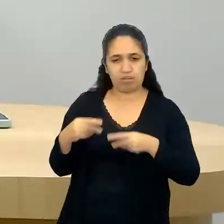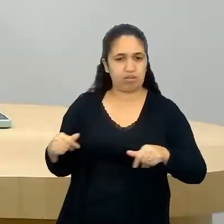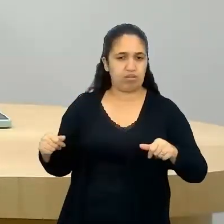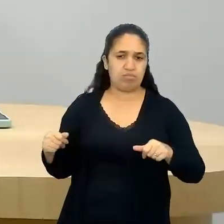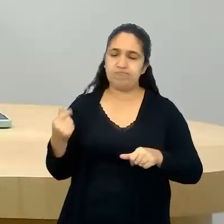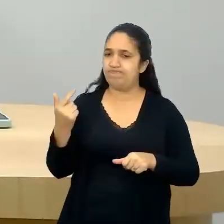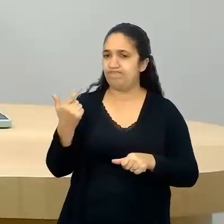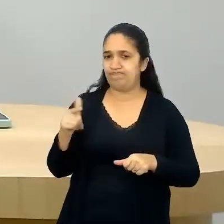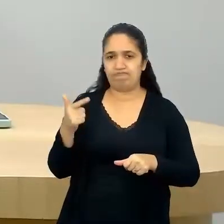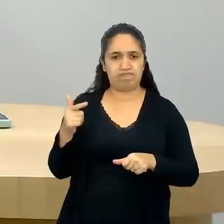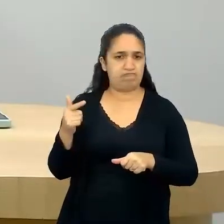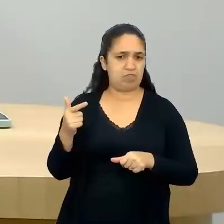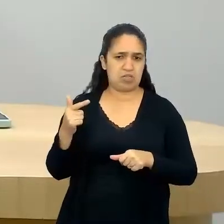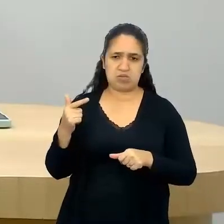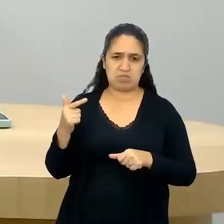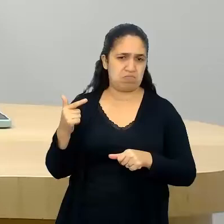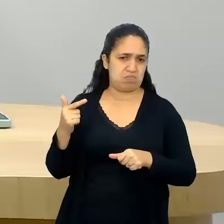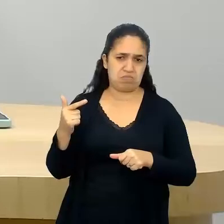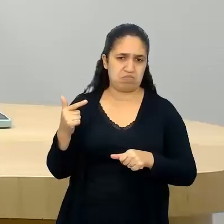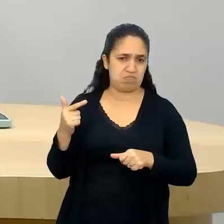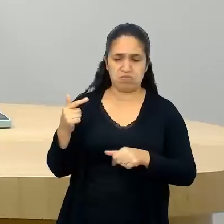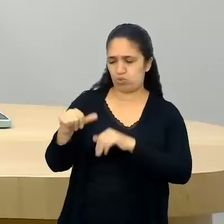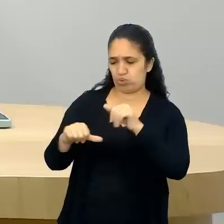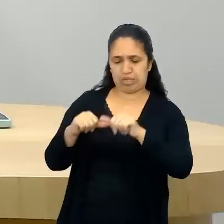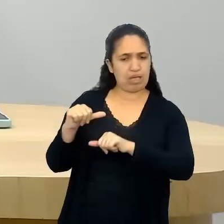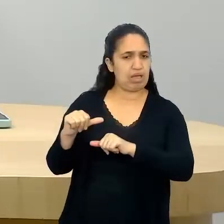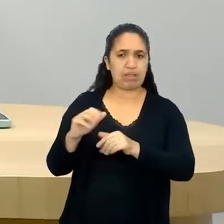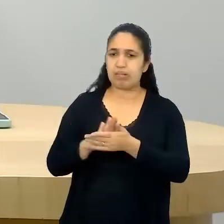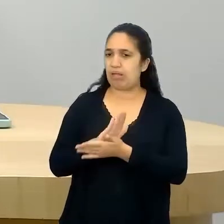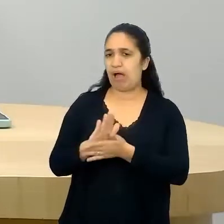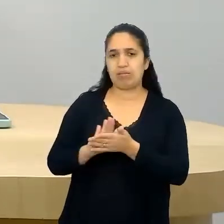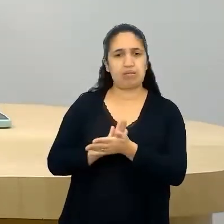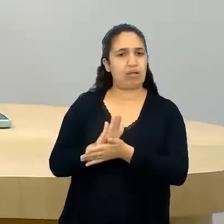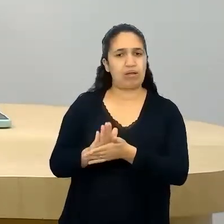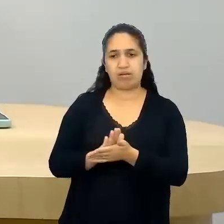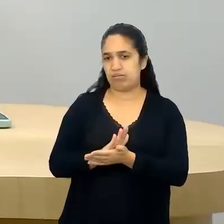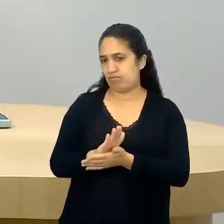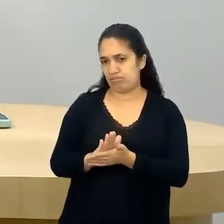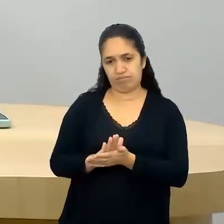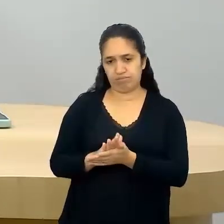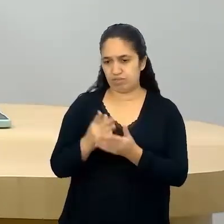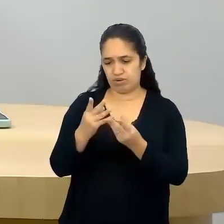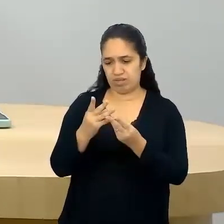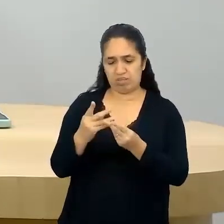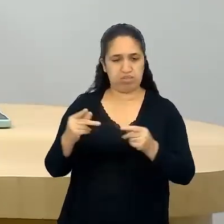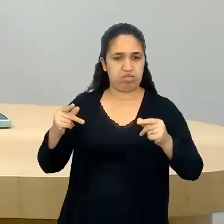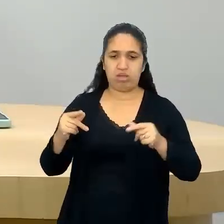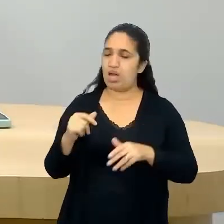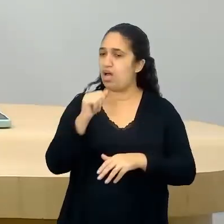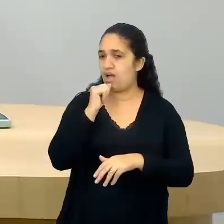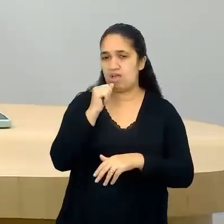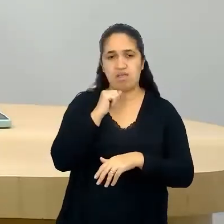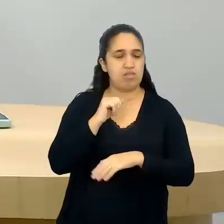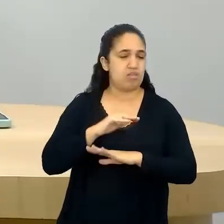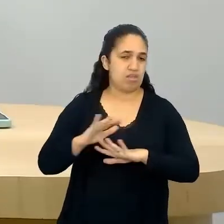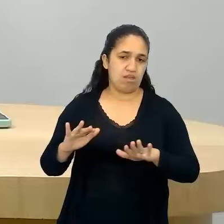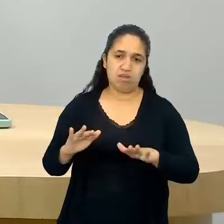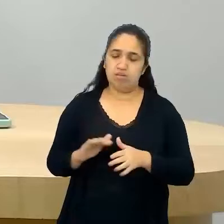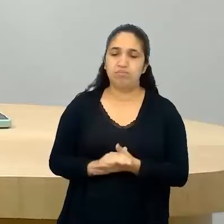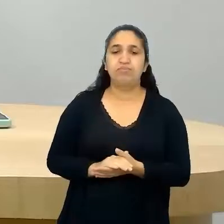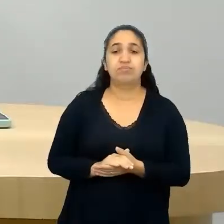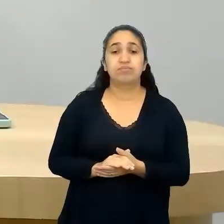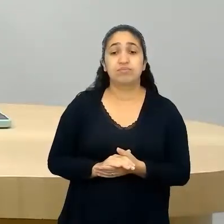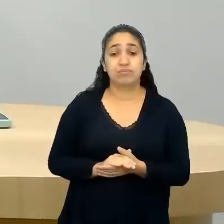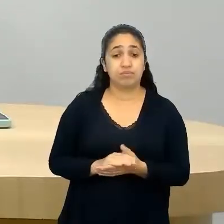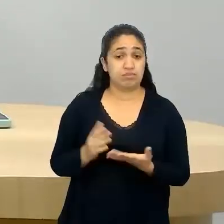decomposição, ela não tem nenhum processo de alteração, né, então ela não foi desfragmentada aí com o passar do tempo, tá?